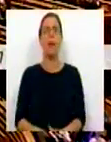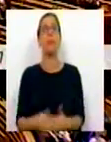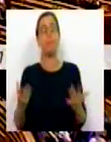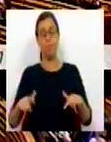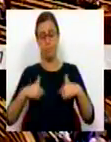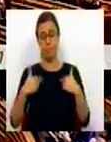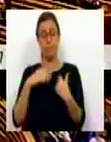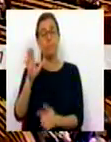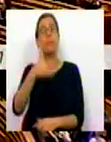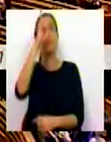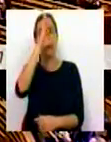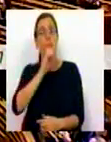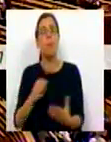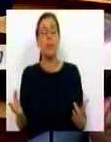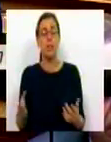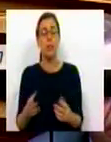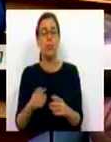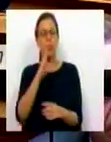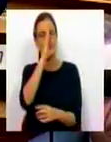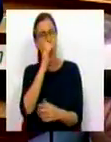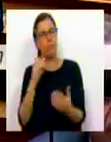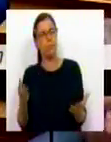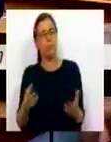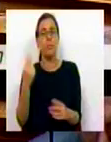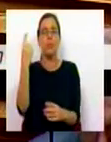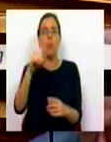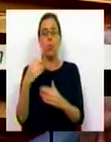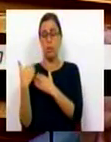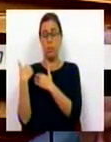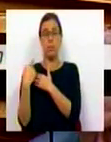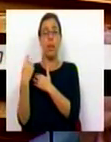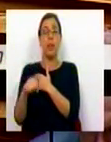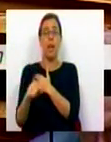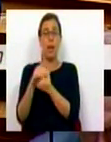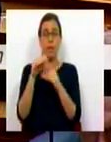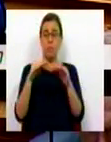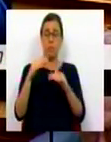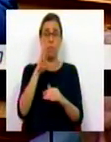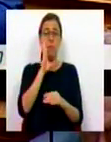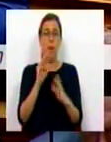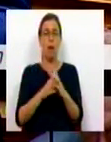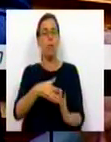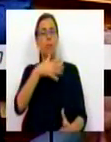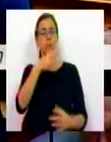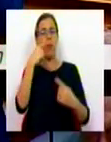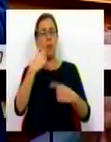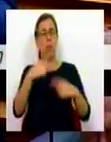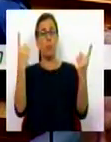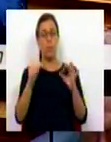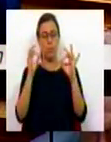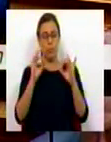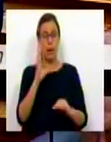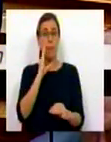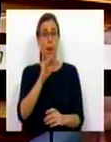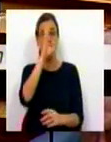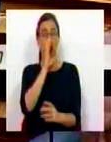O próprio Primeiro-Ministro de um Estado que é o único detentor da Caixa Geral de Depósitos veio fazer uma declaração pública quanto ao próprio